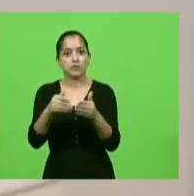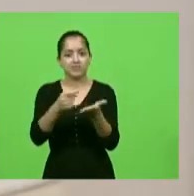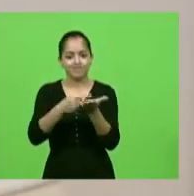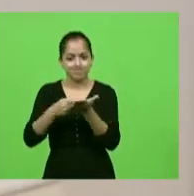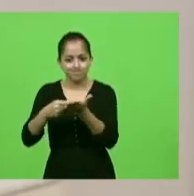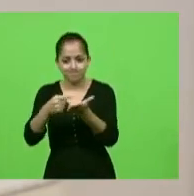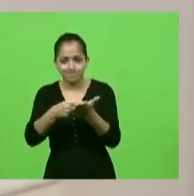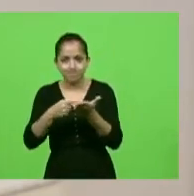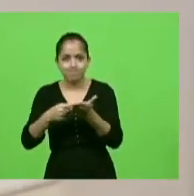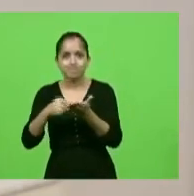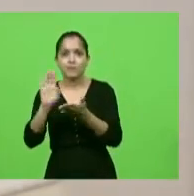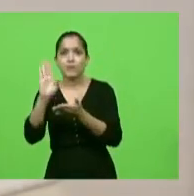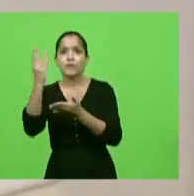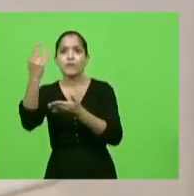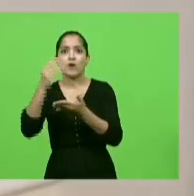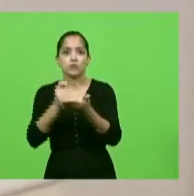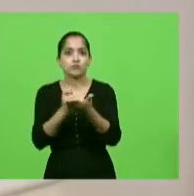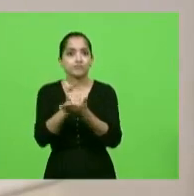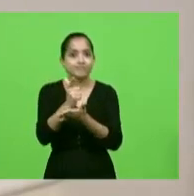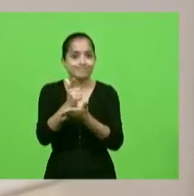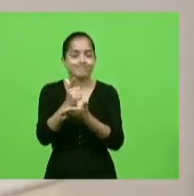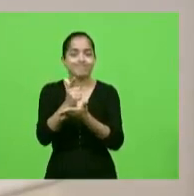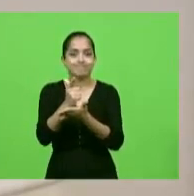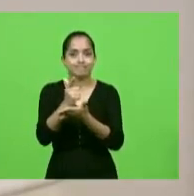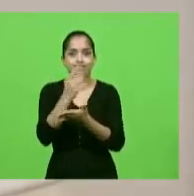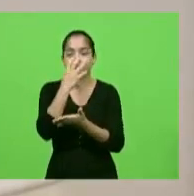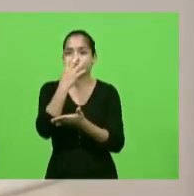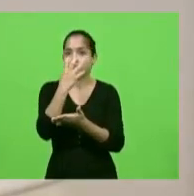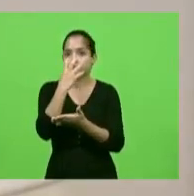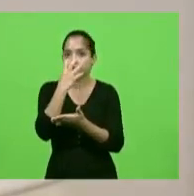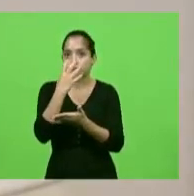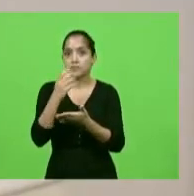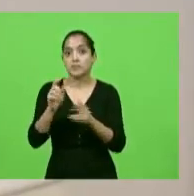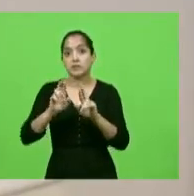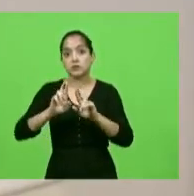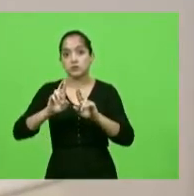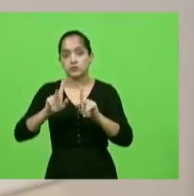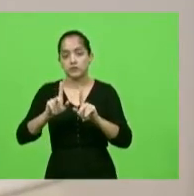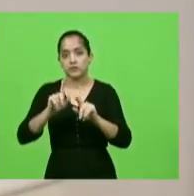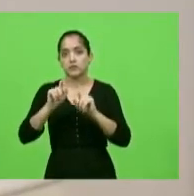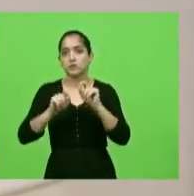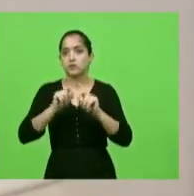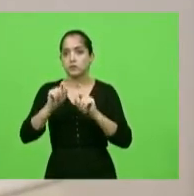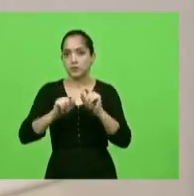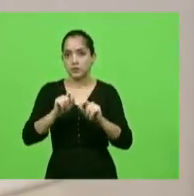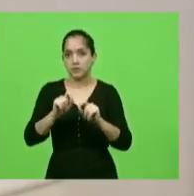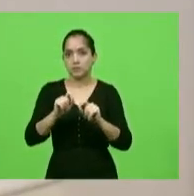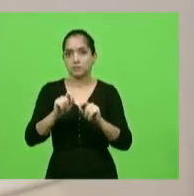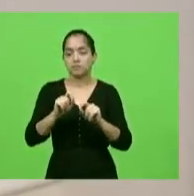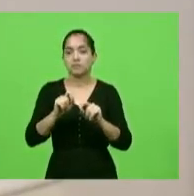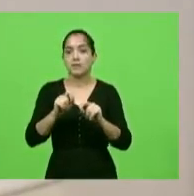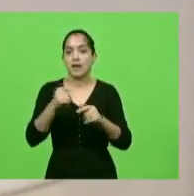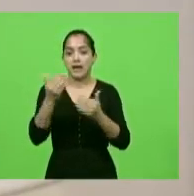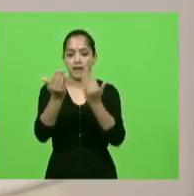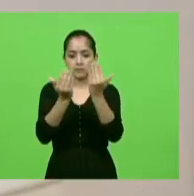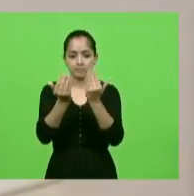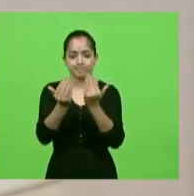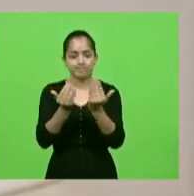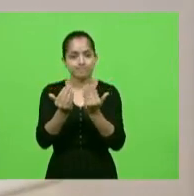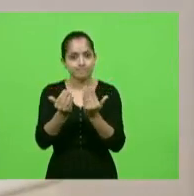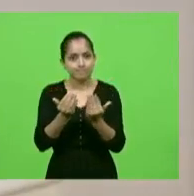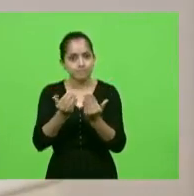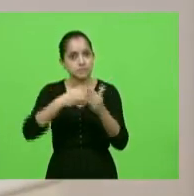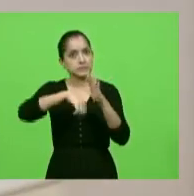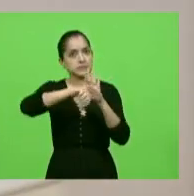na aquisição dos ventiladores pulmonares. Diferentemente disso, nessa seara, a análise não trata de crime